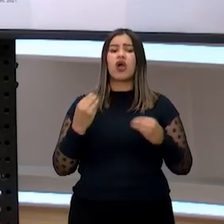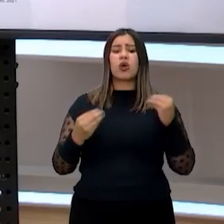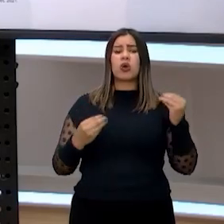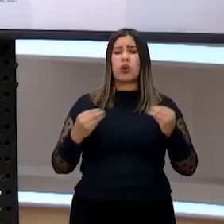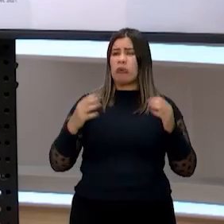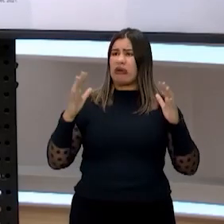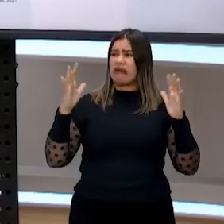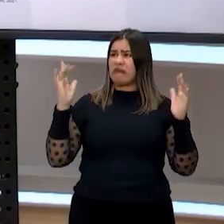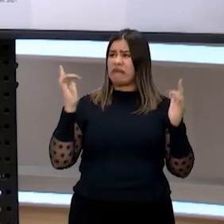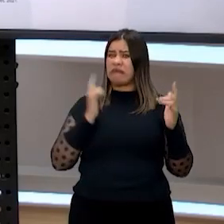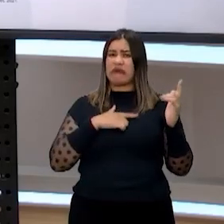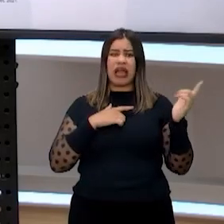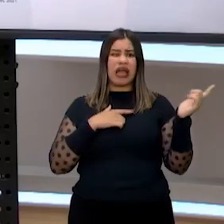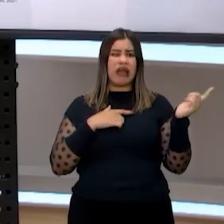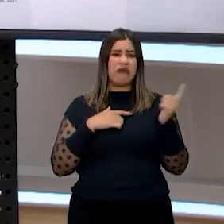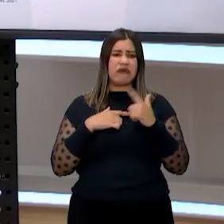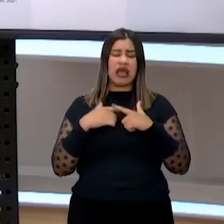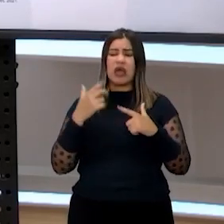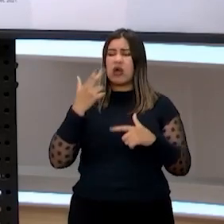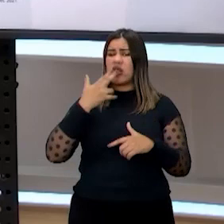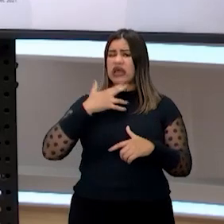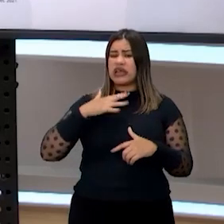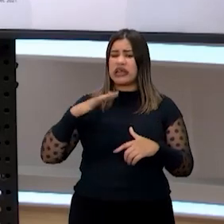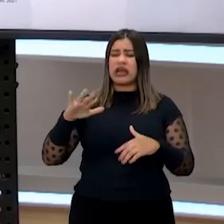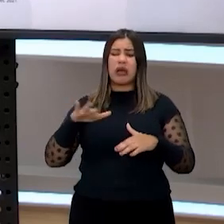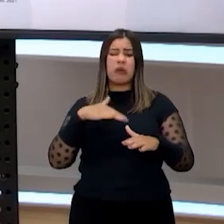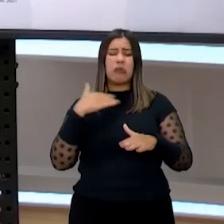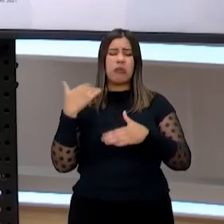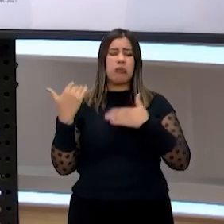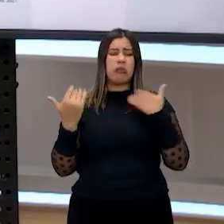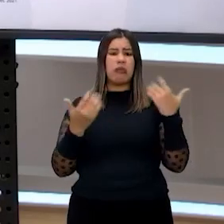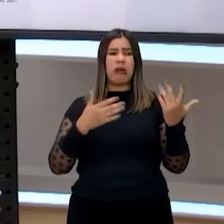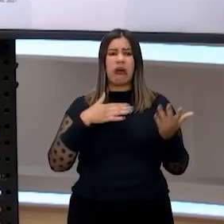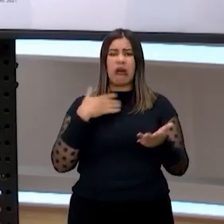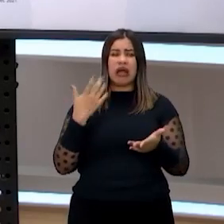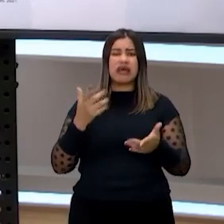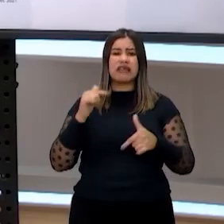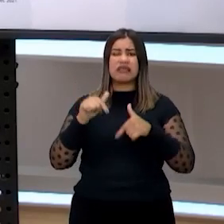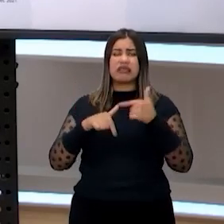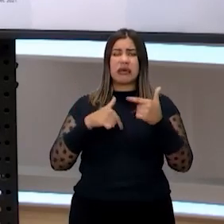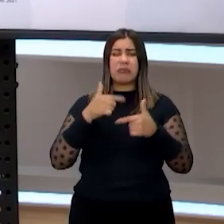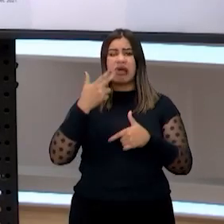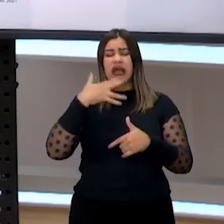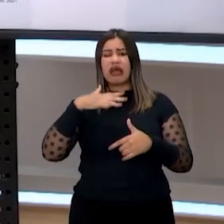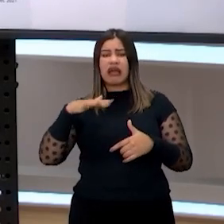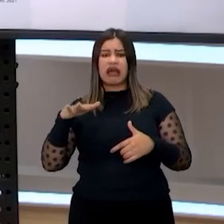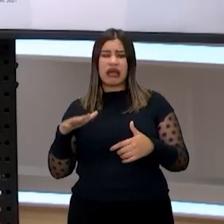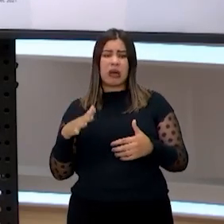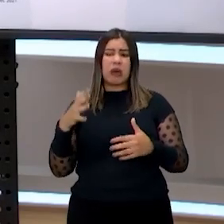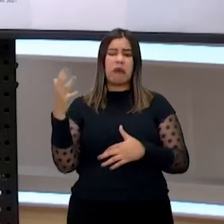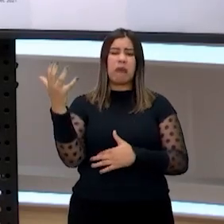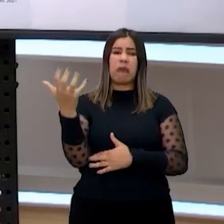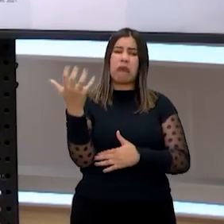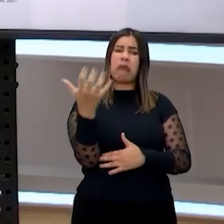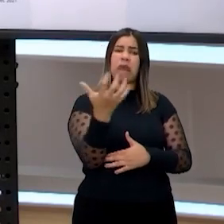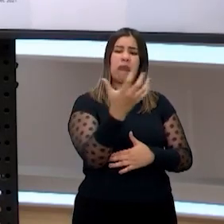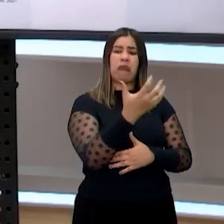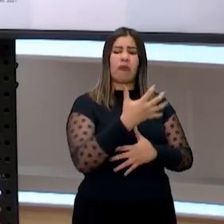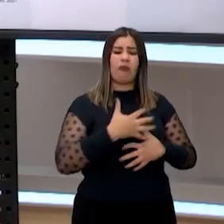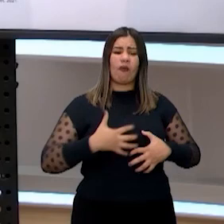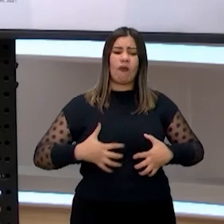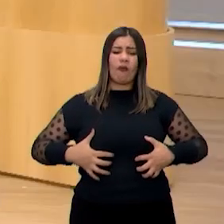uma tragédia social, crianças morrendo em sarjeta, trabalho infantil, miséria.